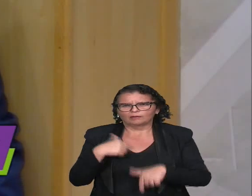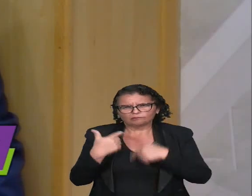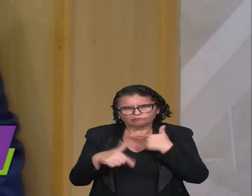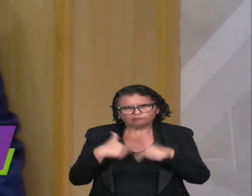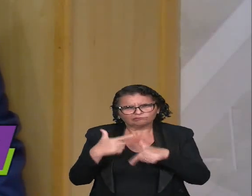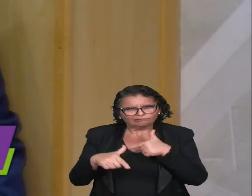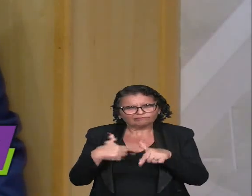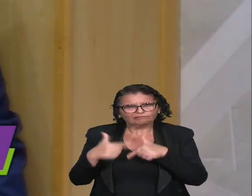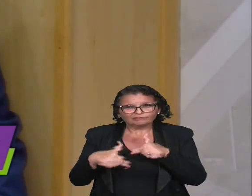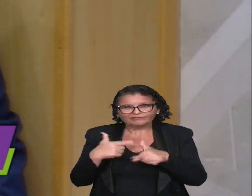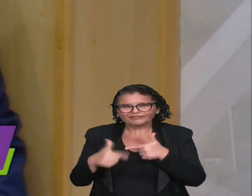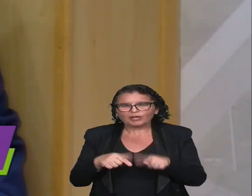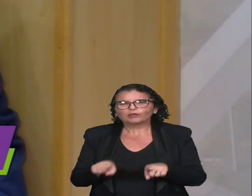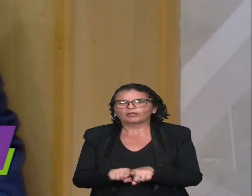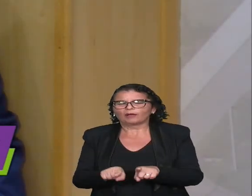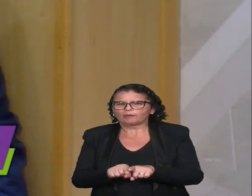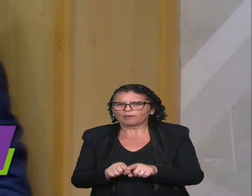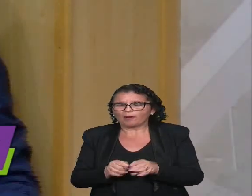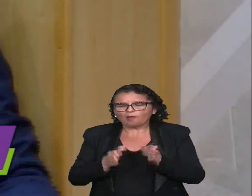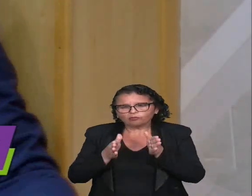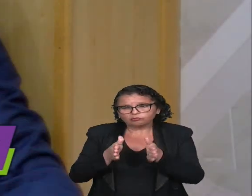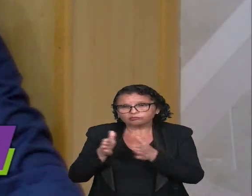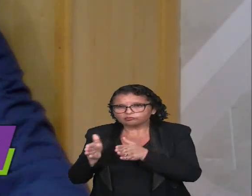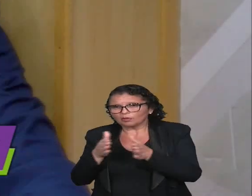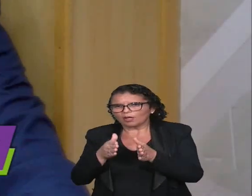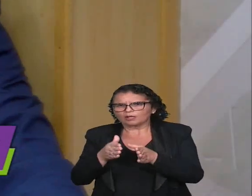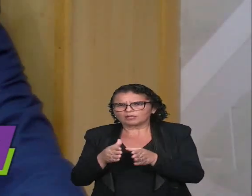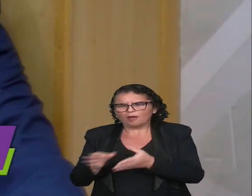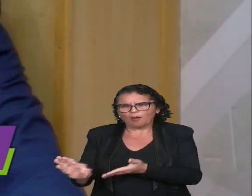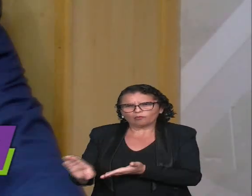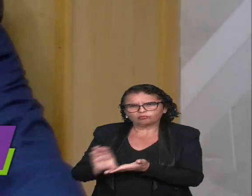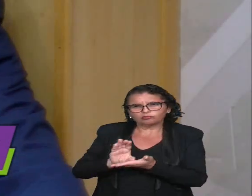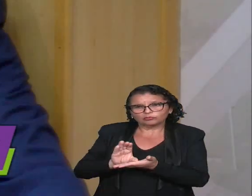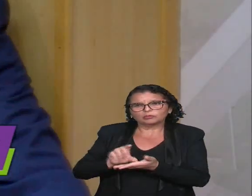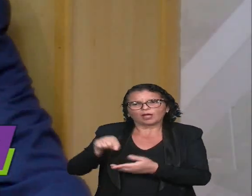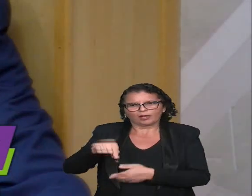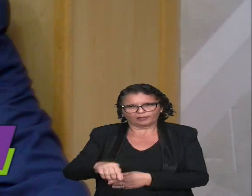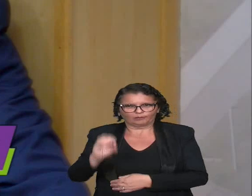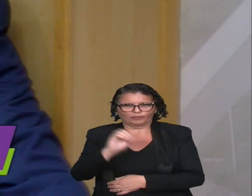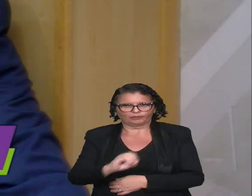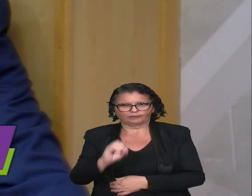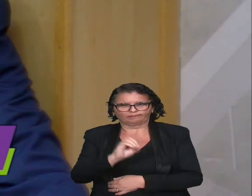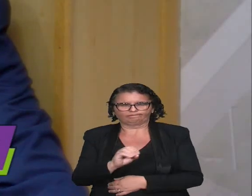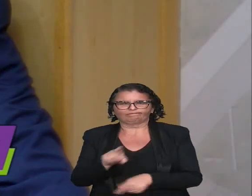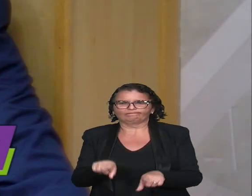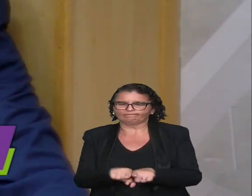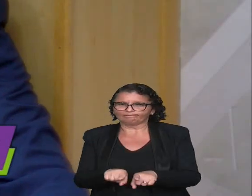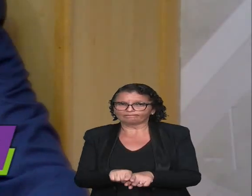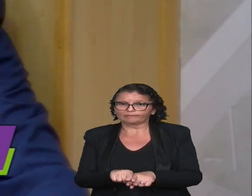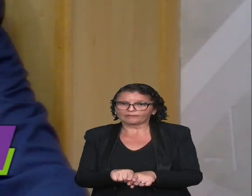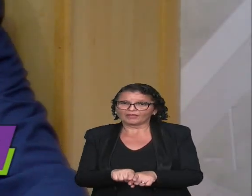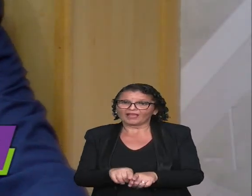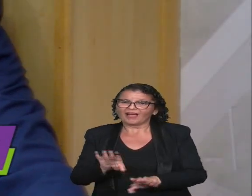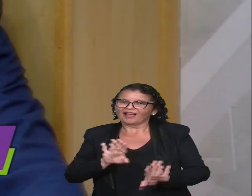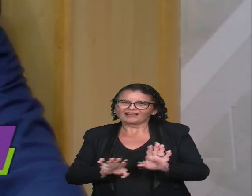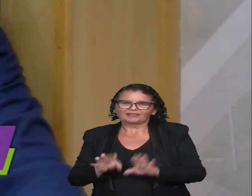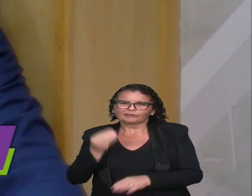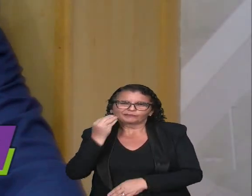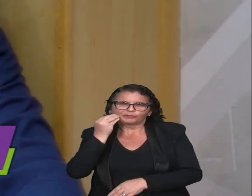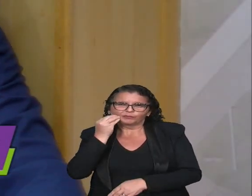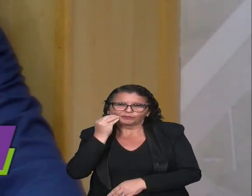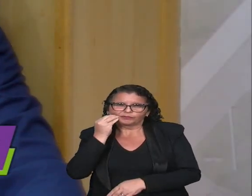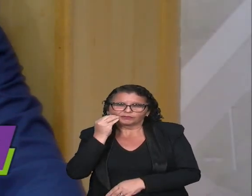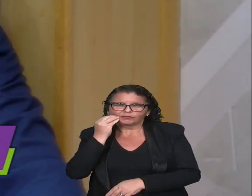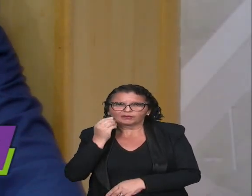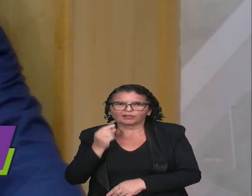trabalhado para direcionar também alguns recursos algumas coisas aqui paraa nossa cidade e que nem sempre a gente tem a oportunidade